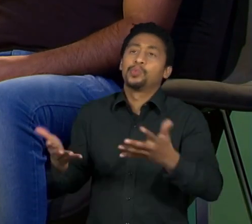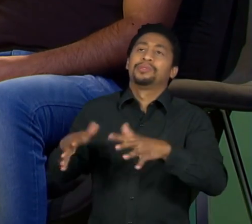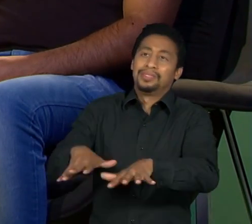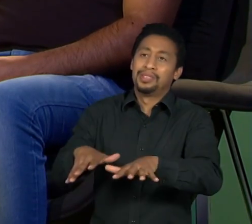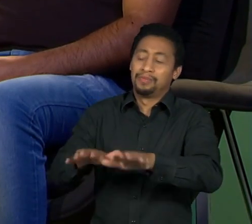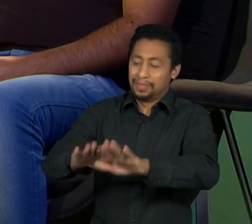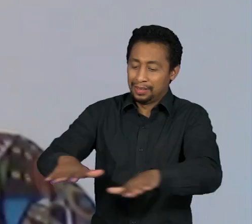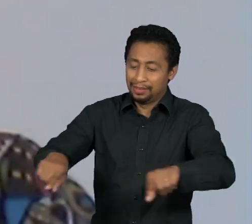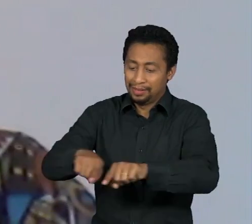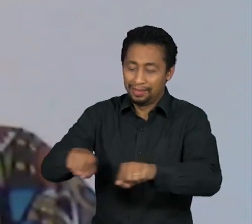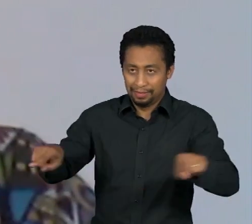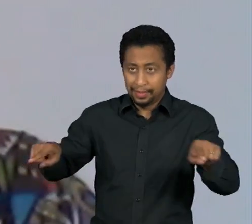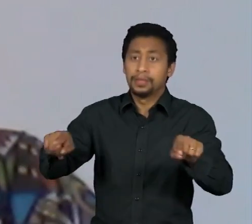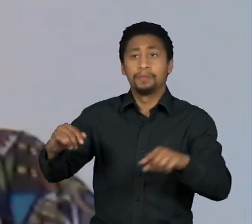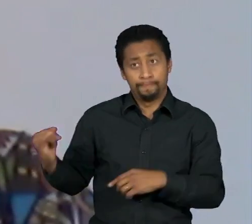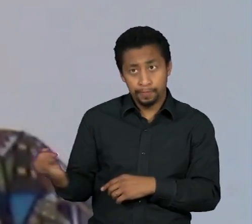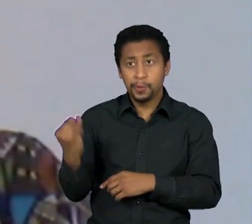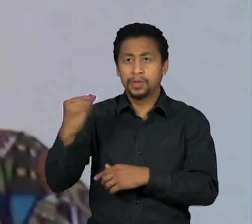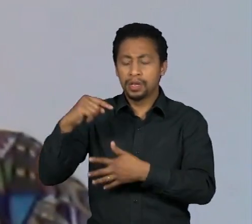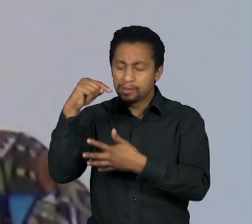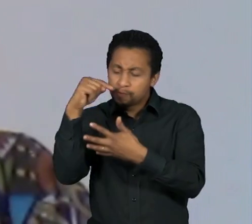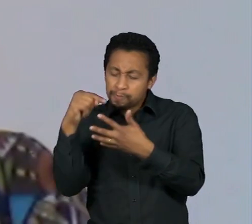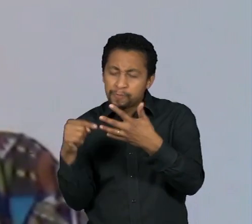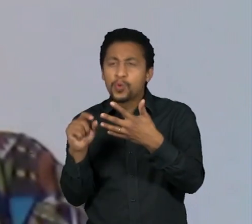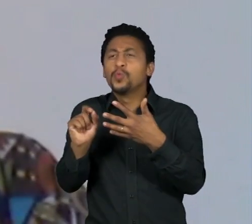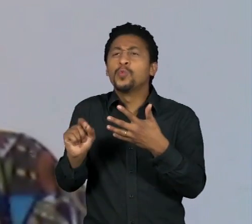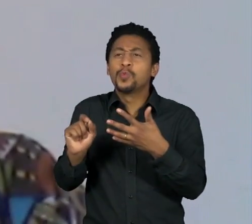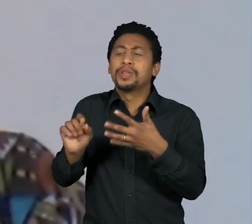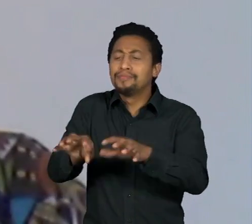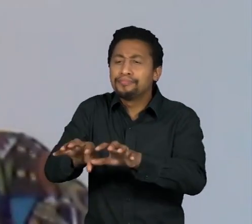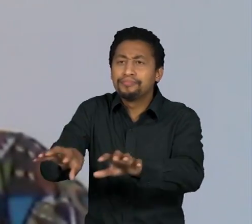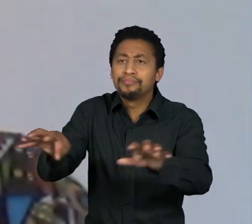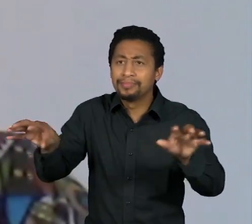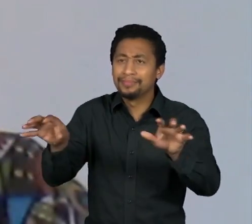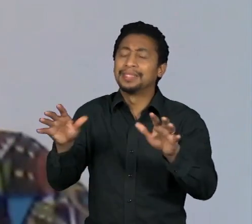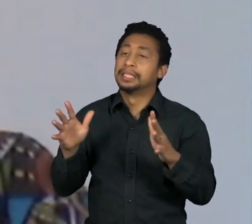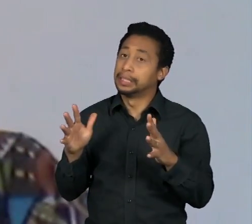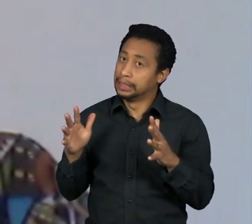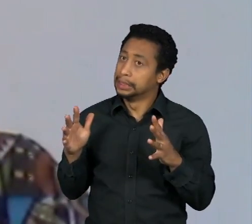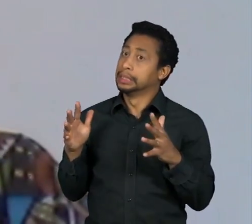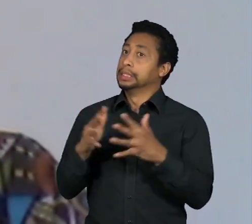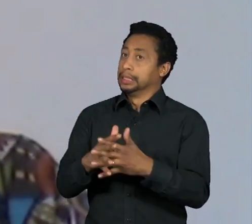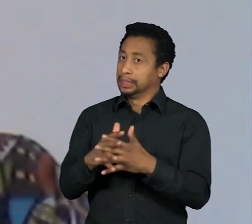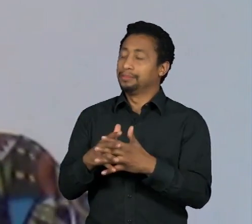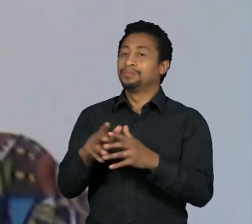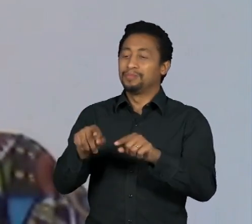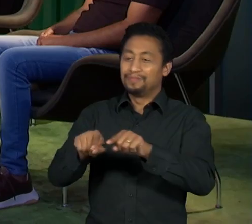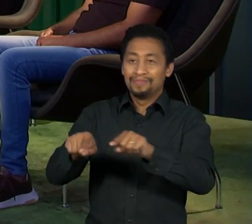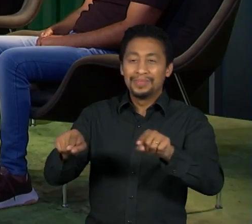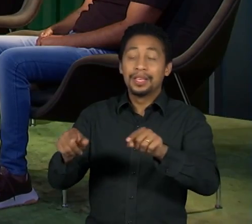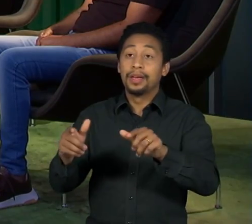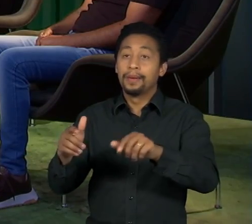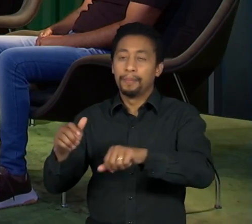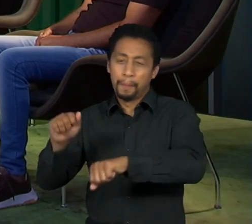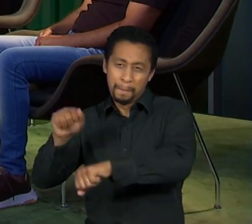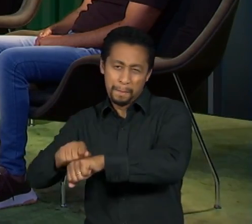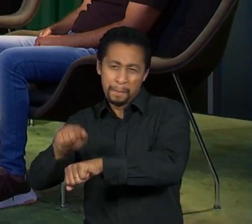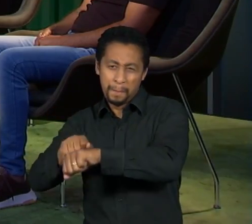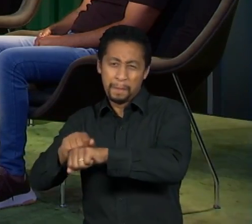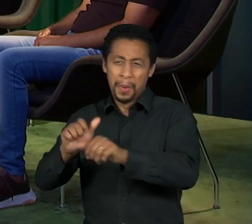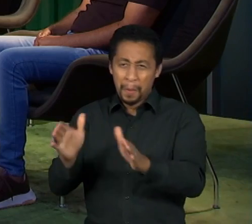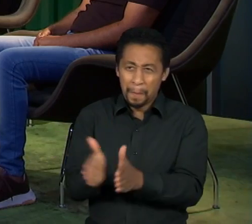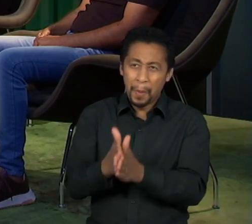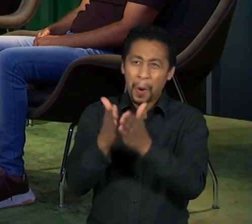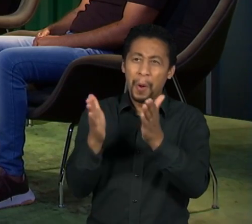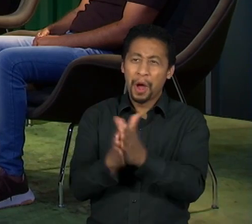essa correlação de fatores. É super interessante pensar a complexidade e a heterogeneidade da pobreza. Um dos maiores fatores de